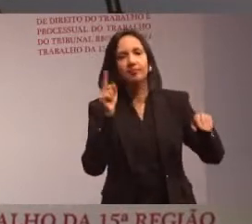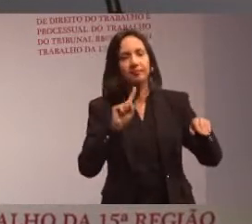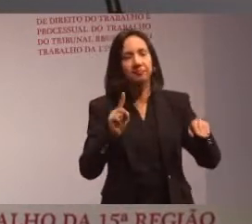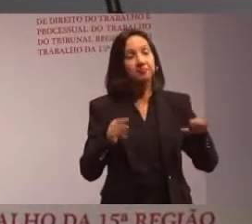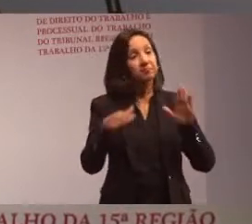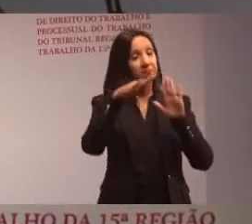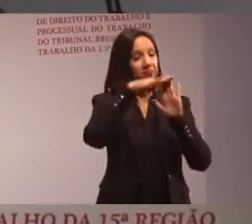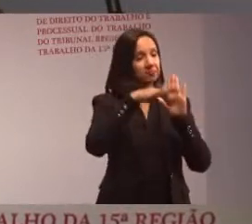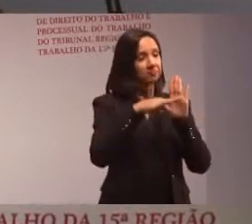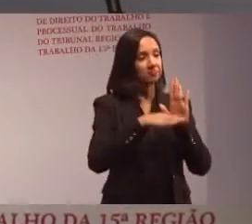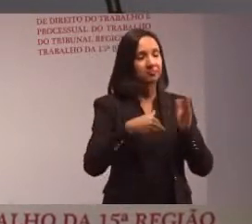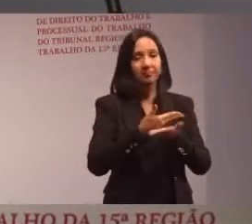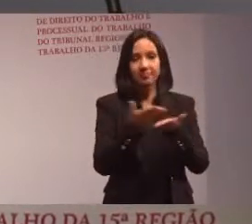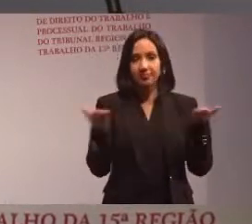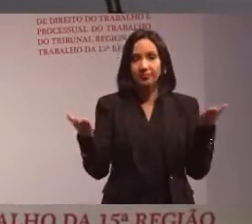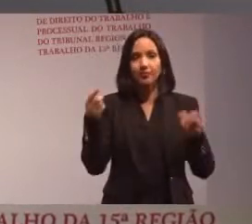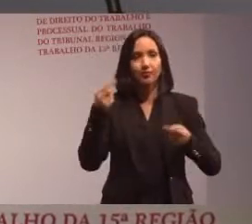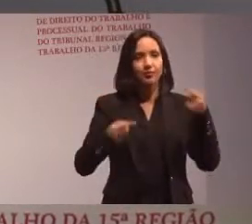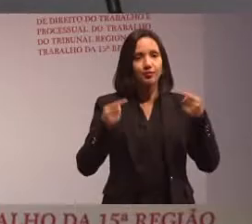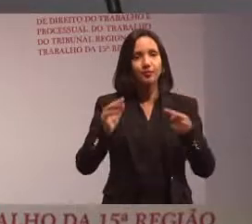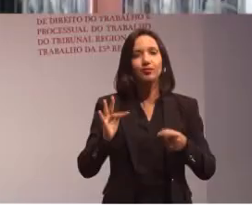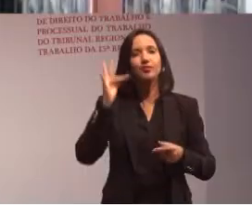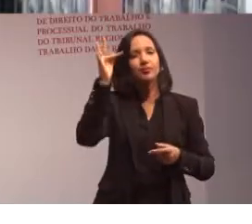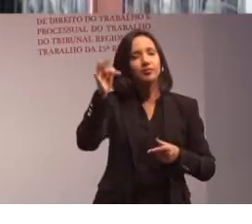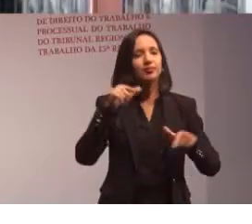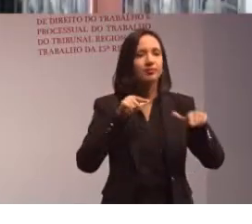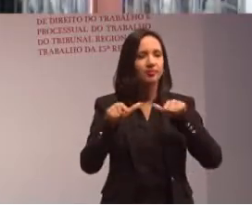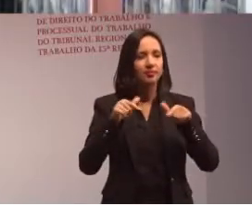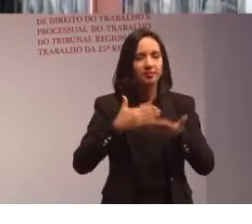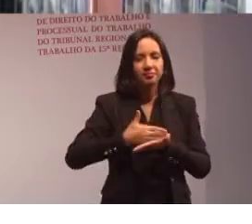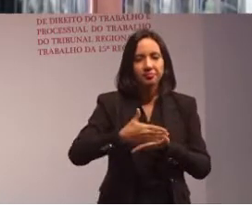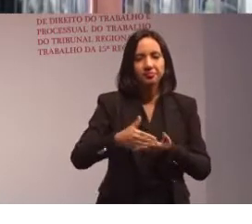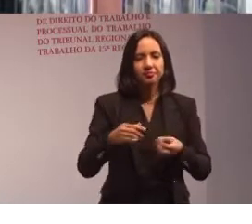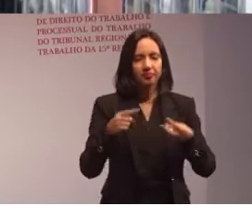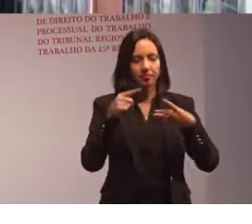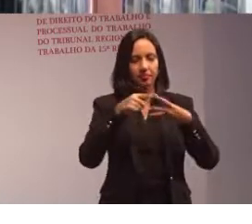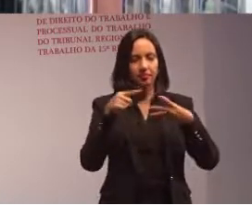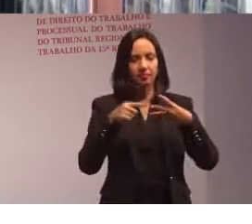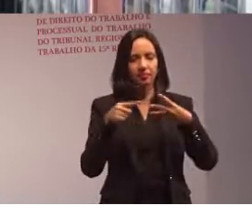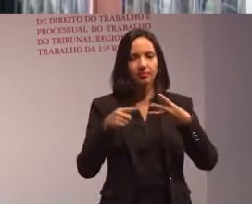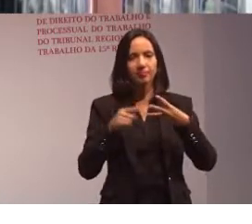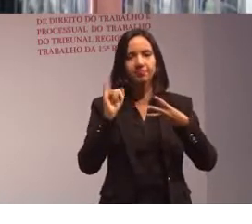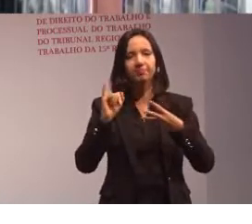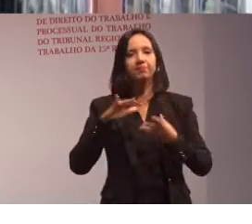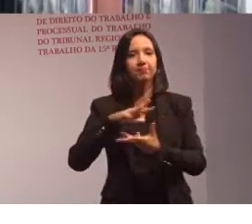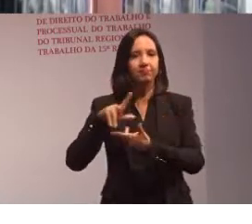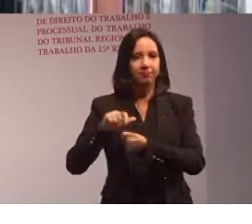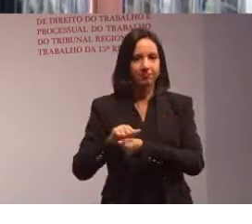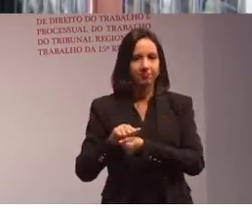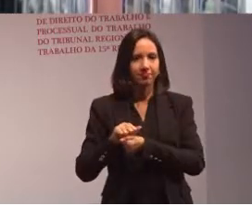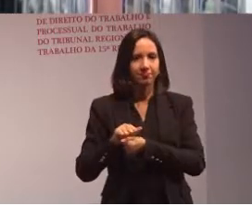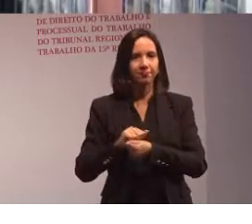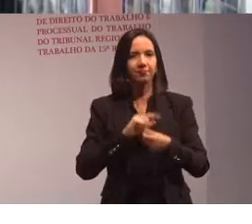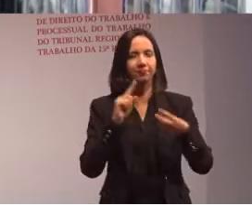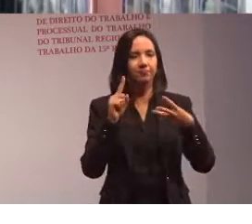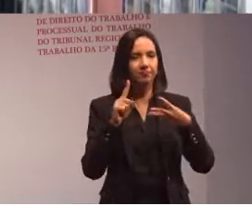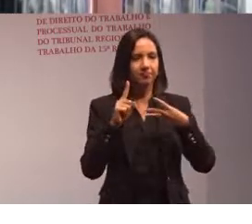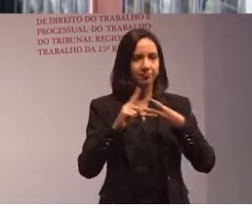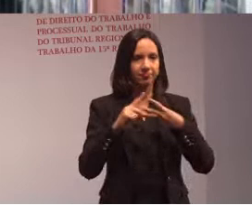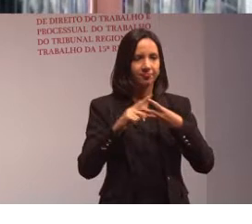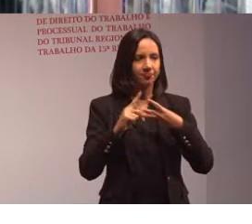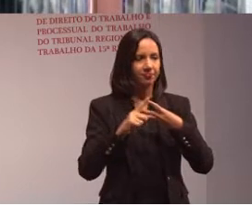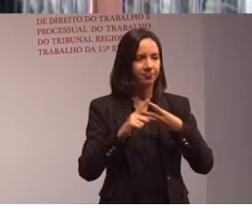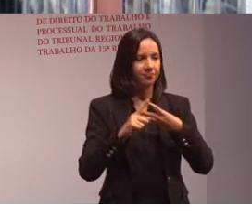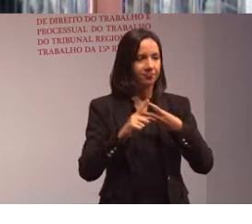para vocês é que a gente discuta o futuro do trabalho a partir de três perspectivas internacionais. Uma da